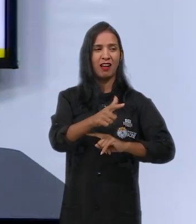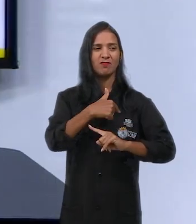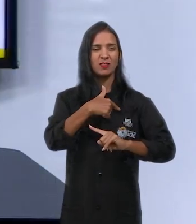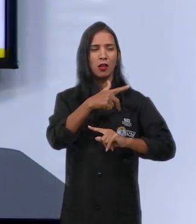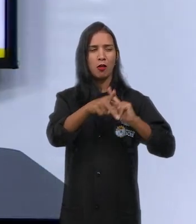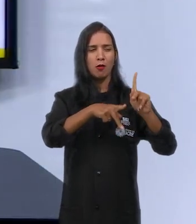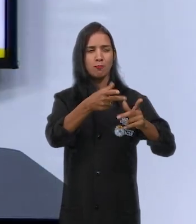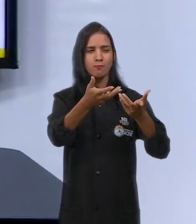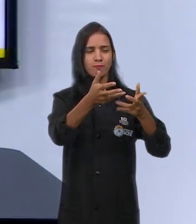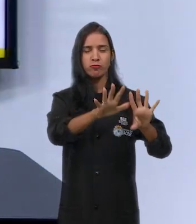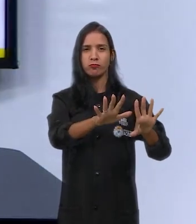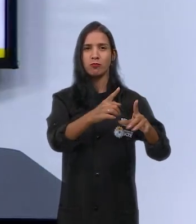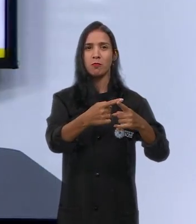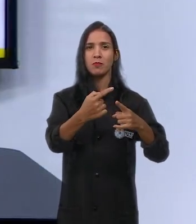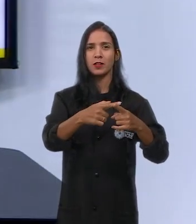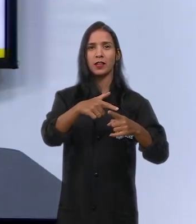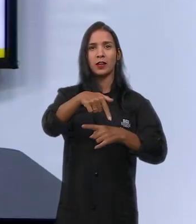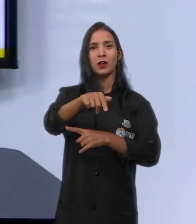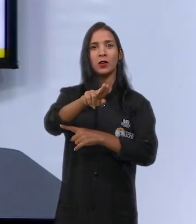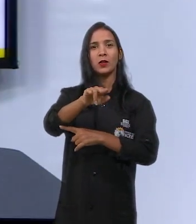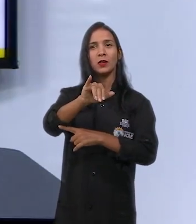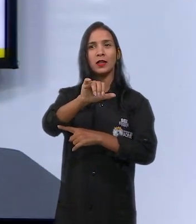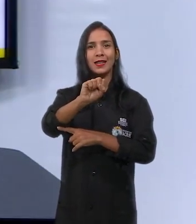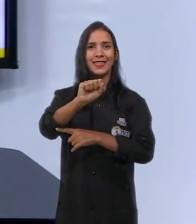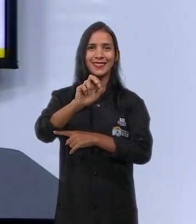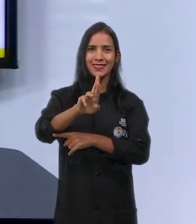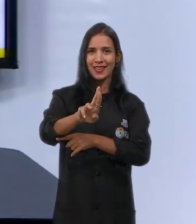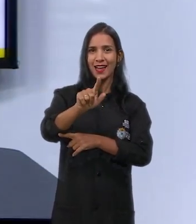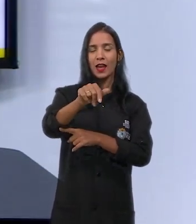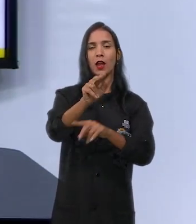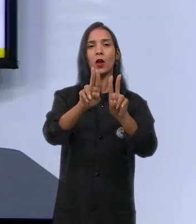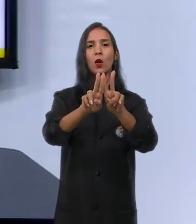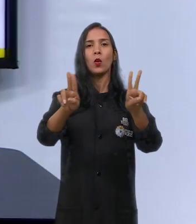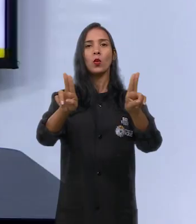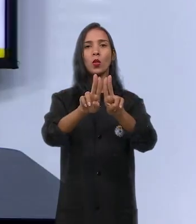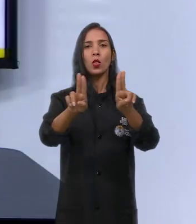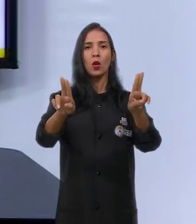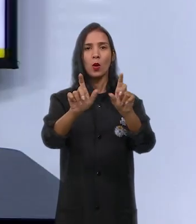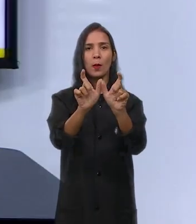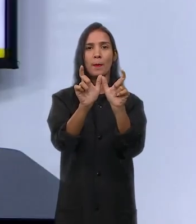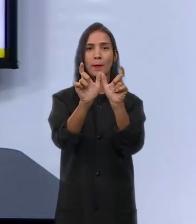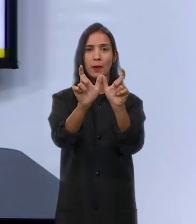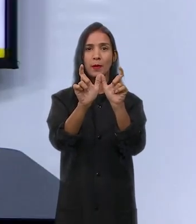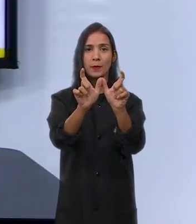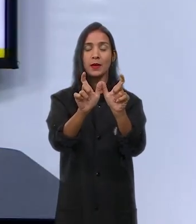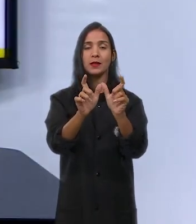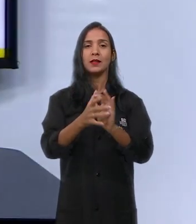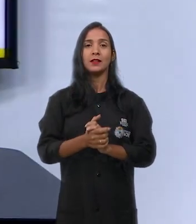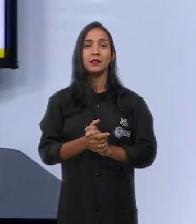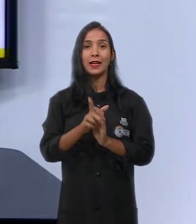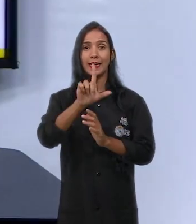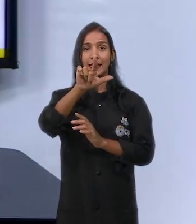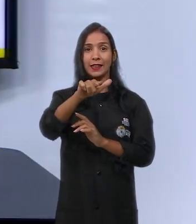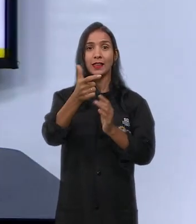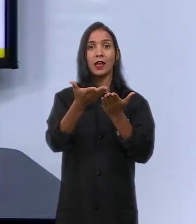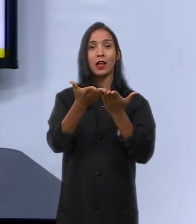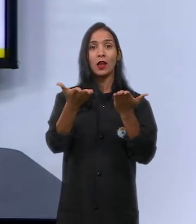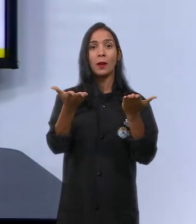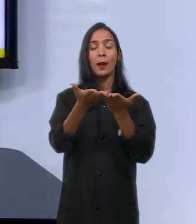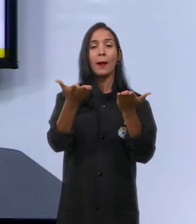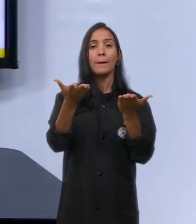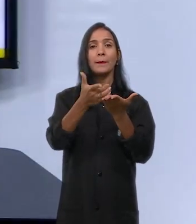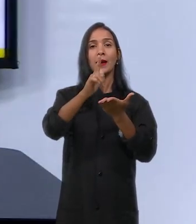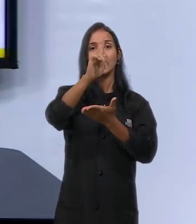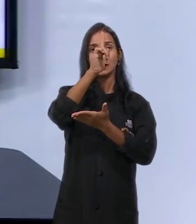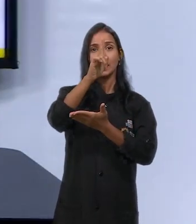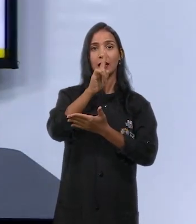é o título, tá, do imperador russo, que é uma palavra que deriva de César, que era o título de imperador